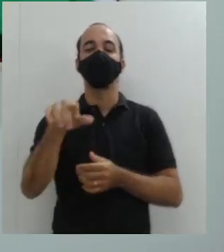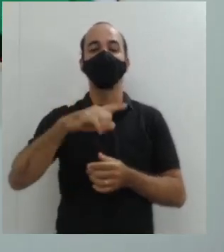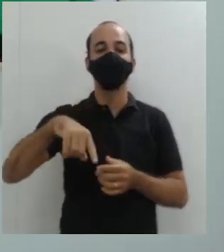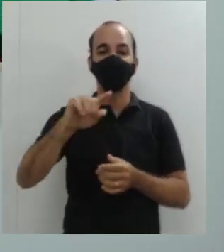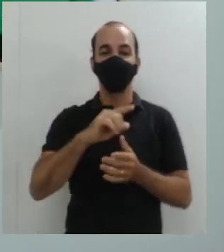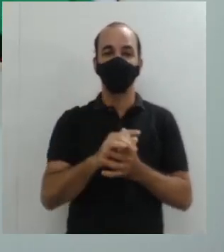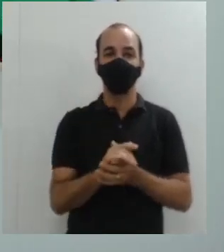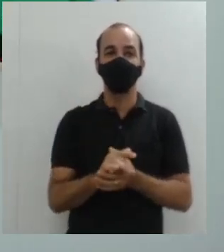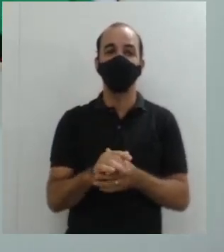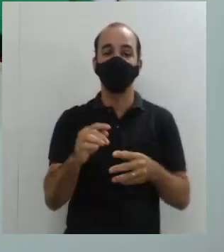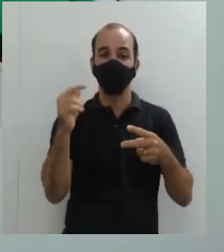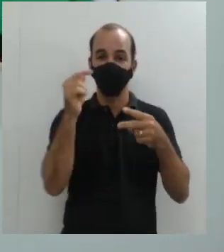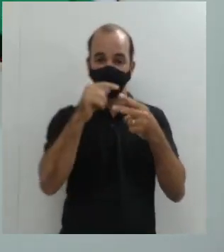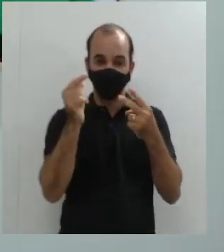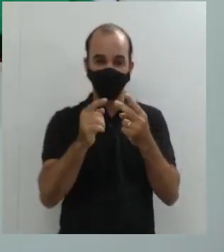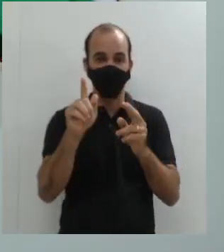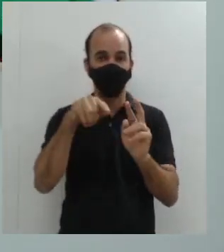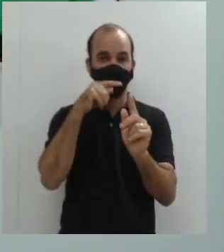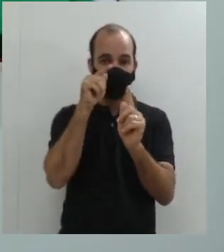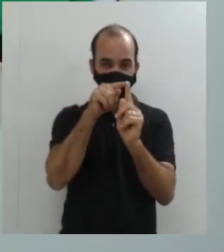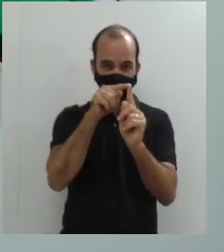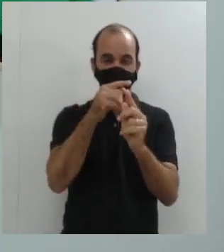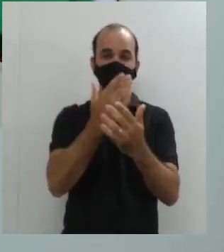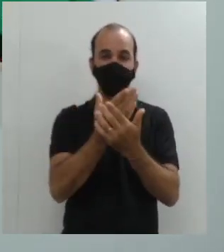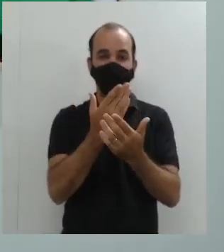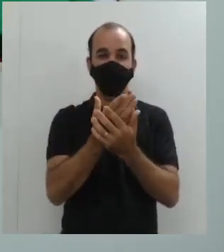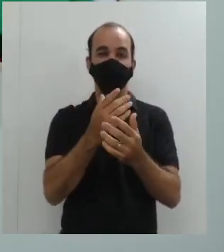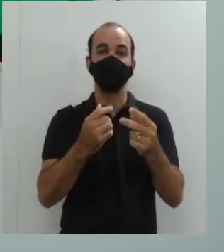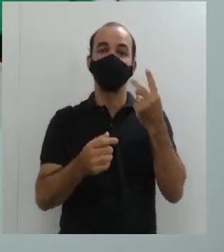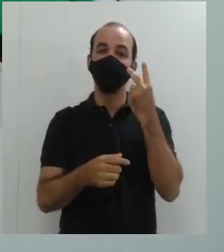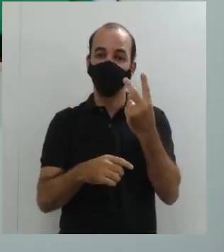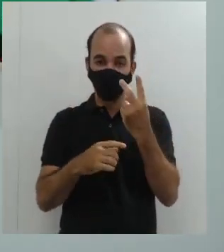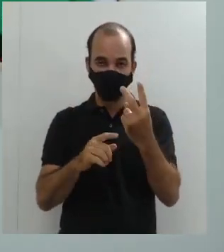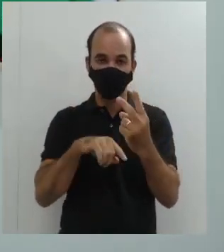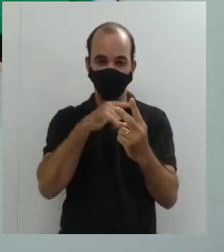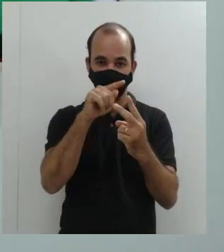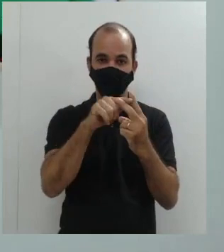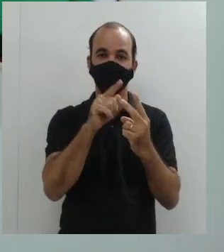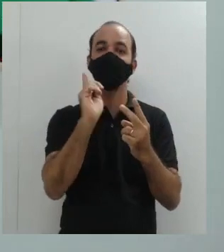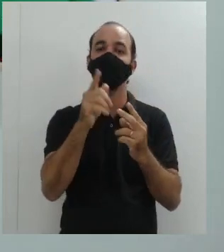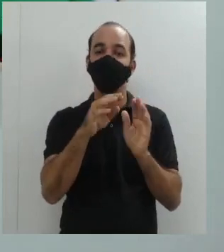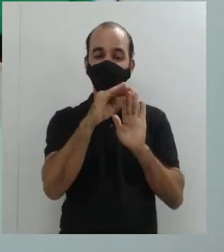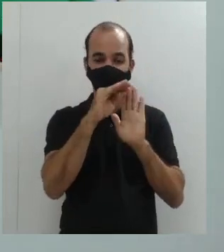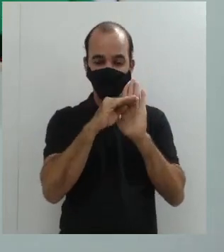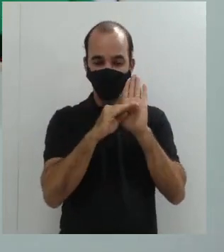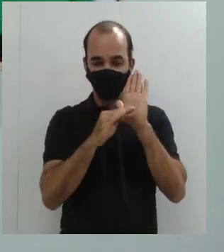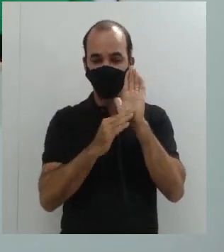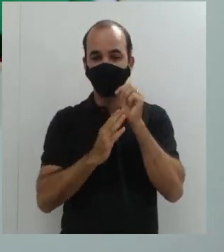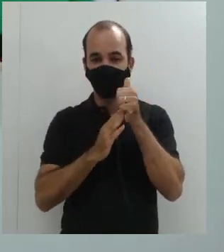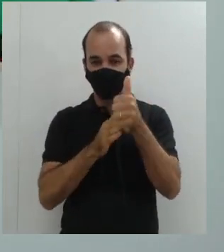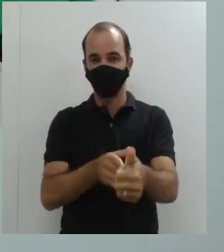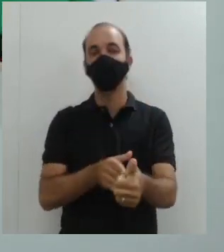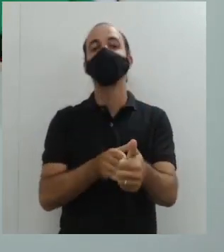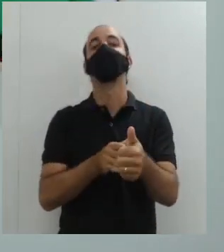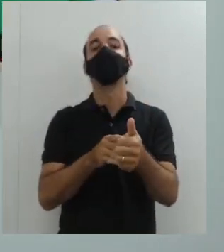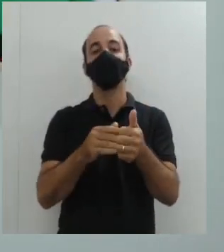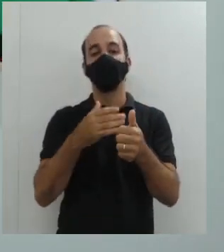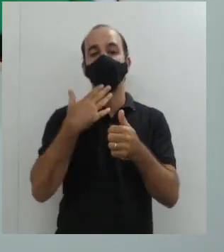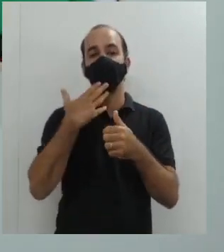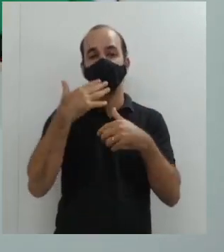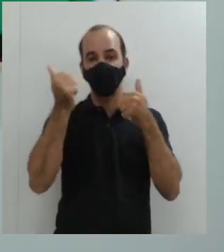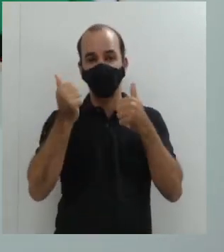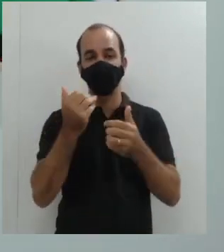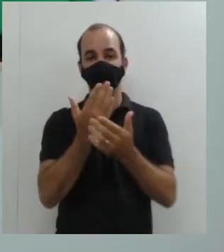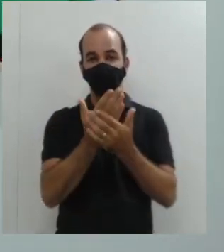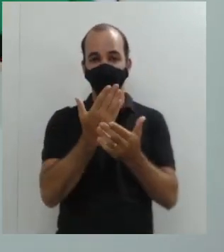duas expectativas de aprendizagem que vai ser o roteiro para a nossa aprendizagem, para a nossa aula de hoje, tá bom? Então, ao final